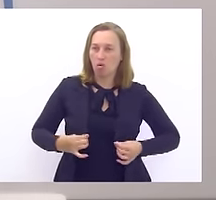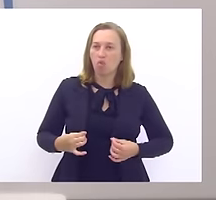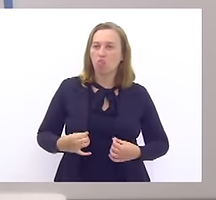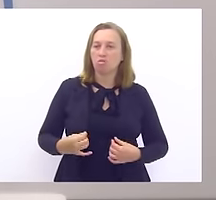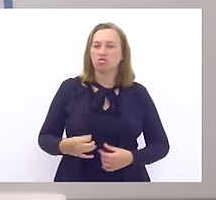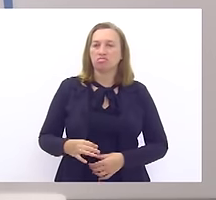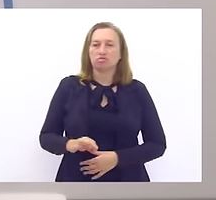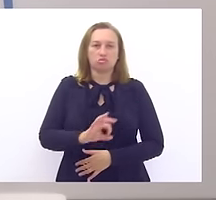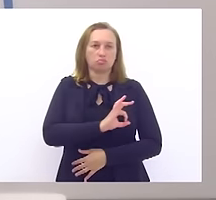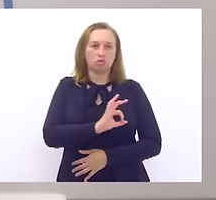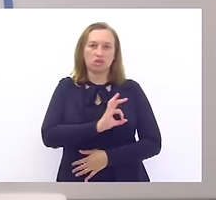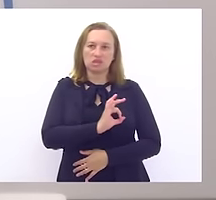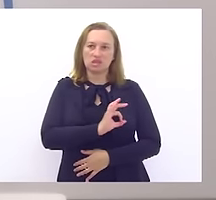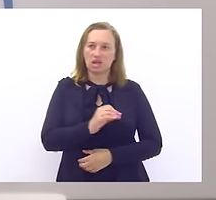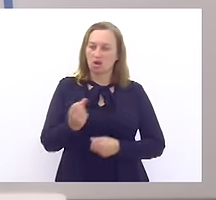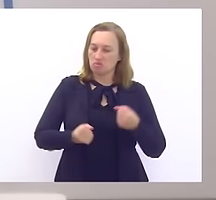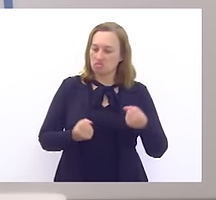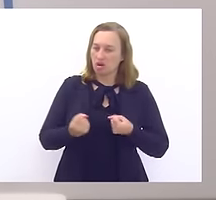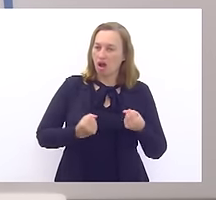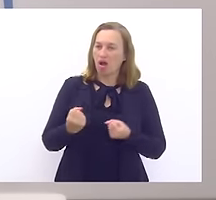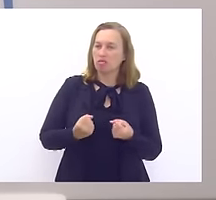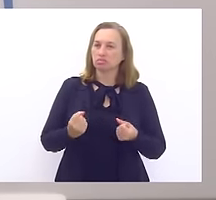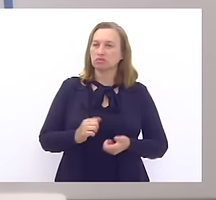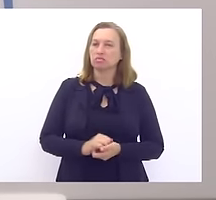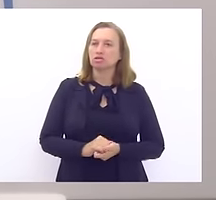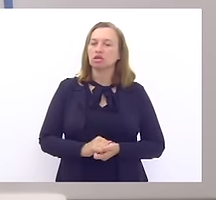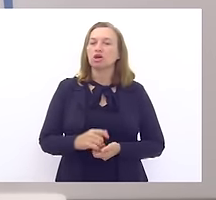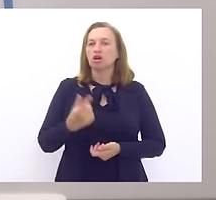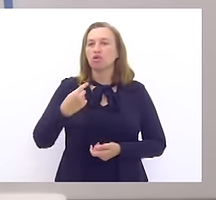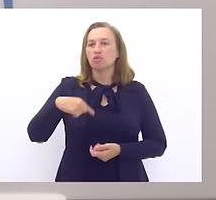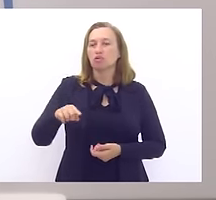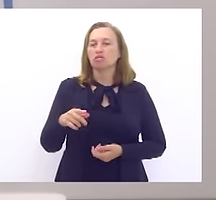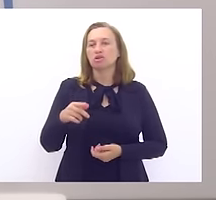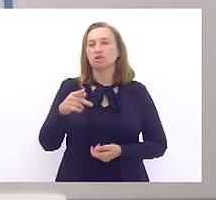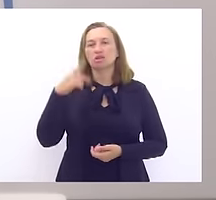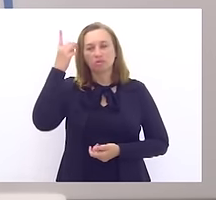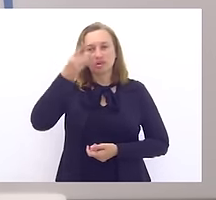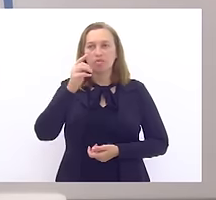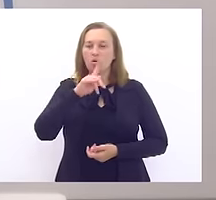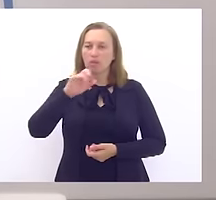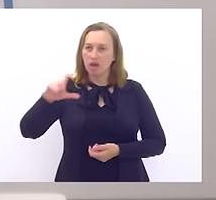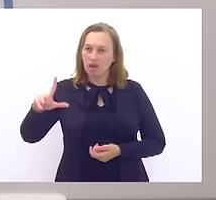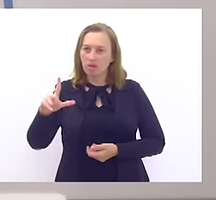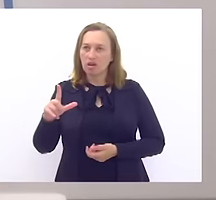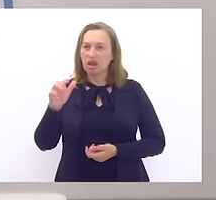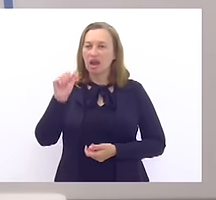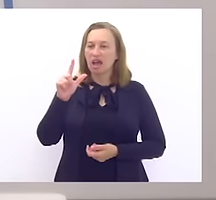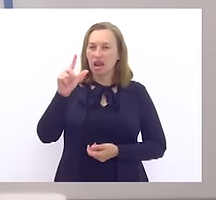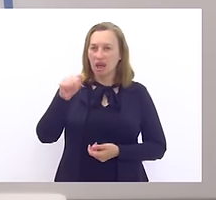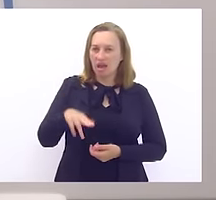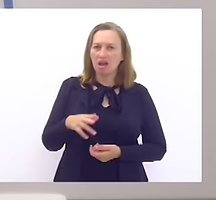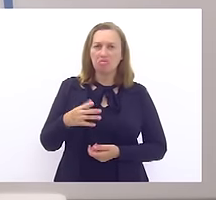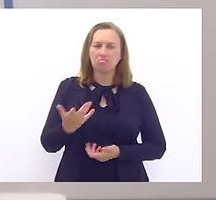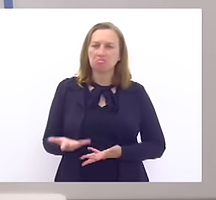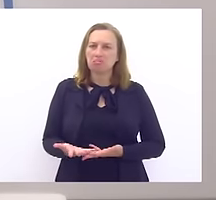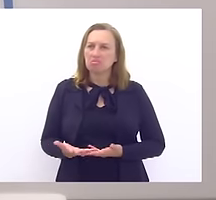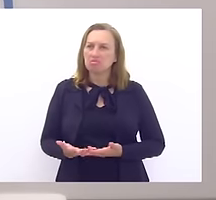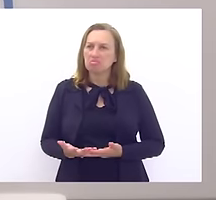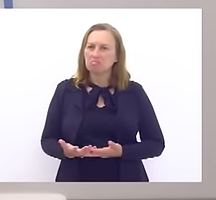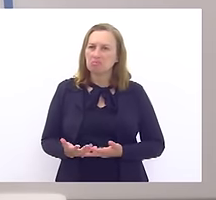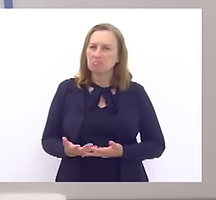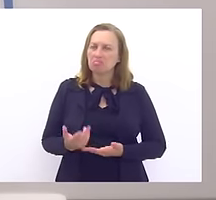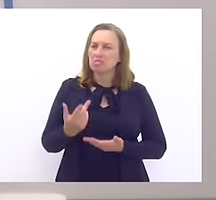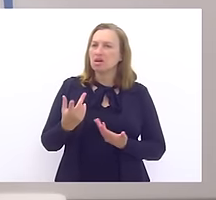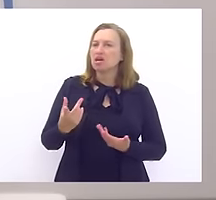de segurança eu tive com deputado paulbel com deputado Alan Lopes e é impressionante que Embora